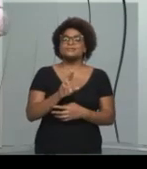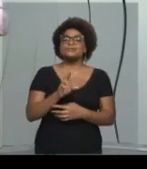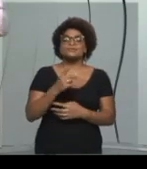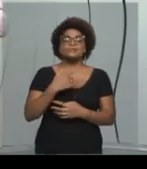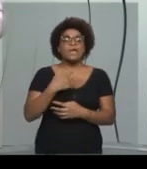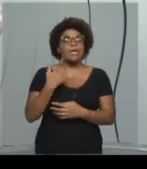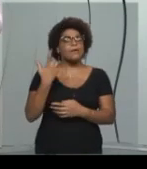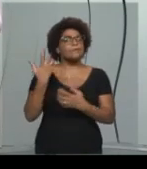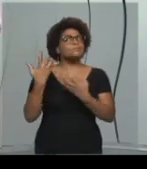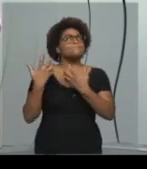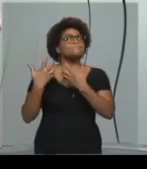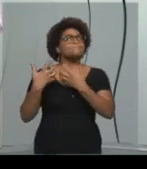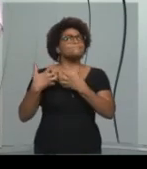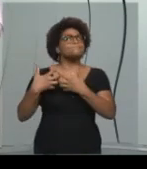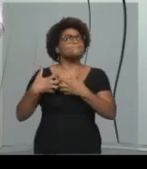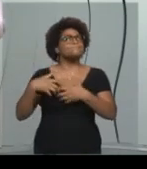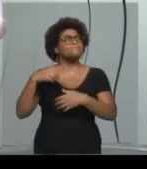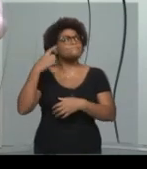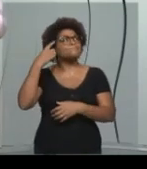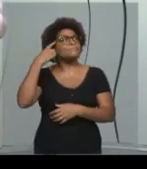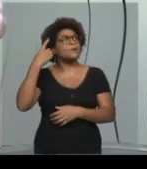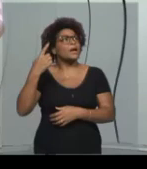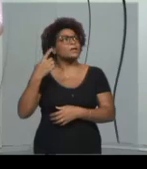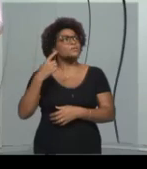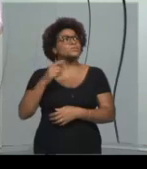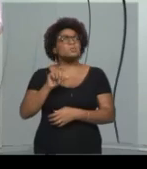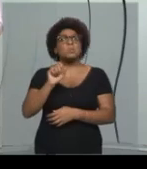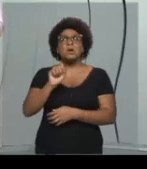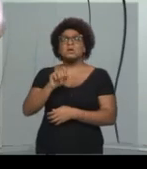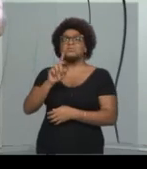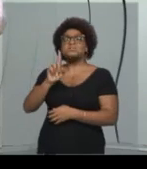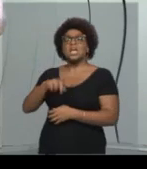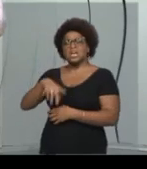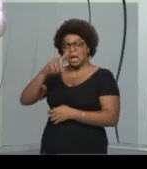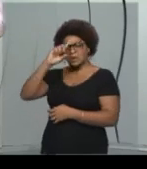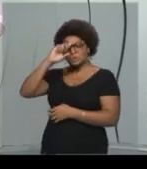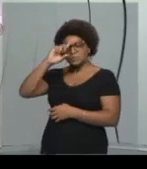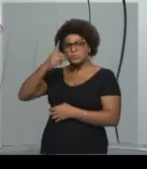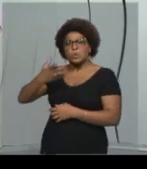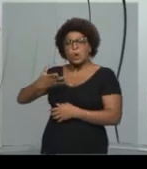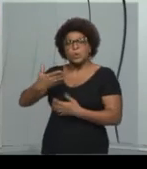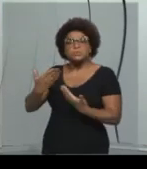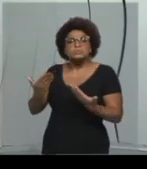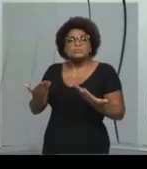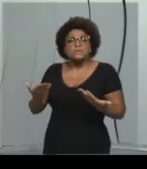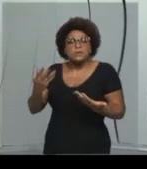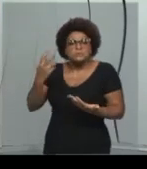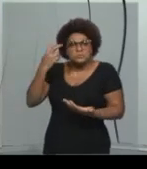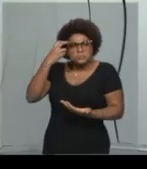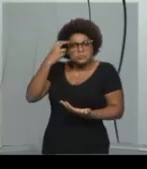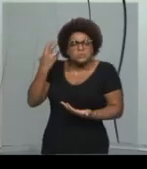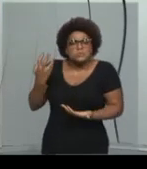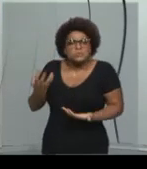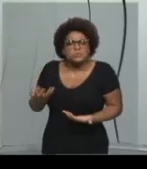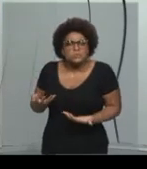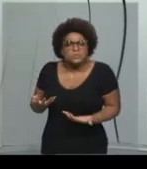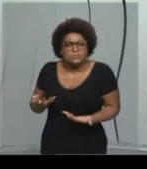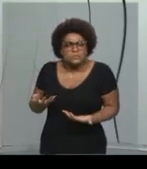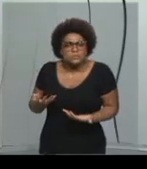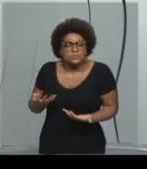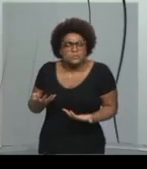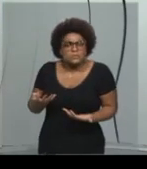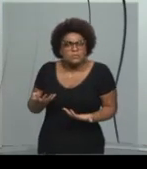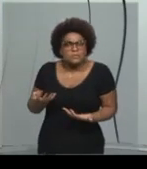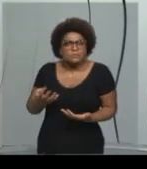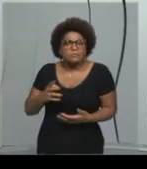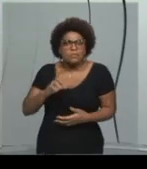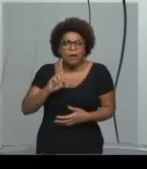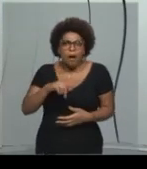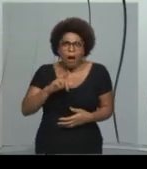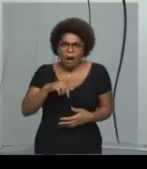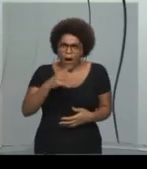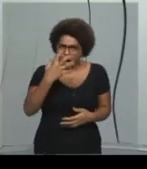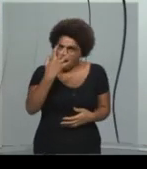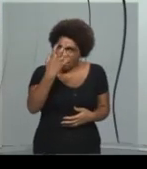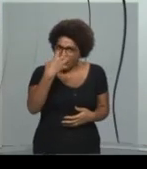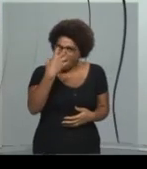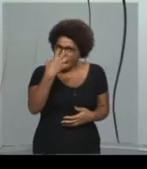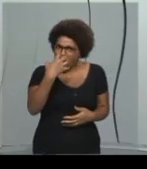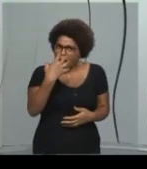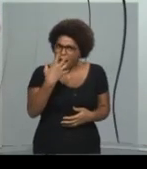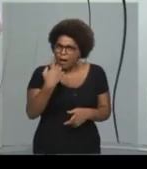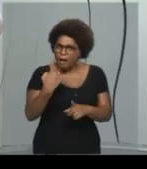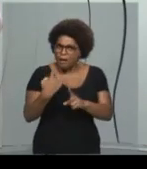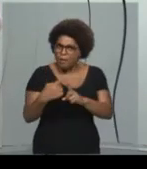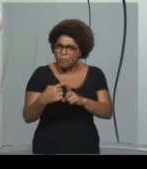na ideia de um dono da cultura, de um proprietário dos bens culturais. E isso é uma questão muito séria, na medida em que